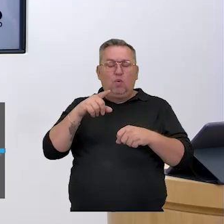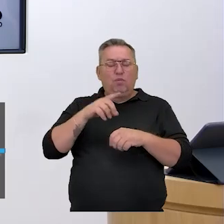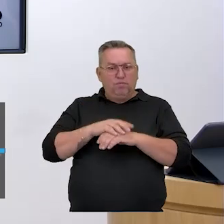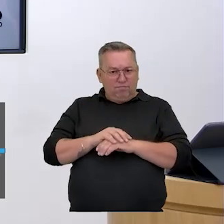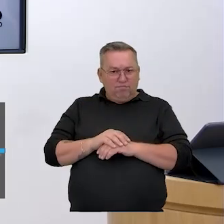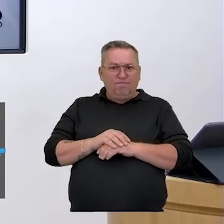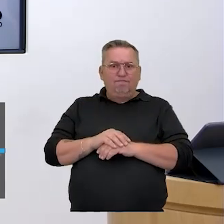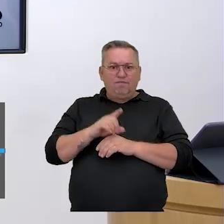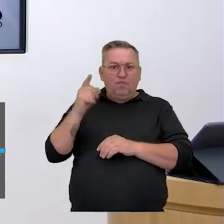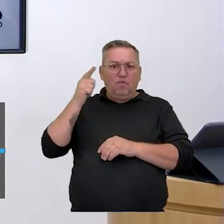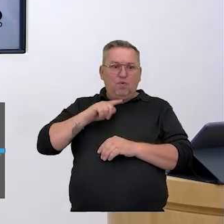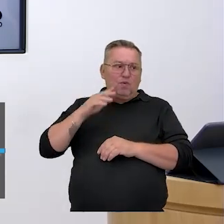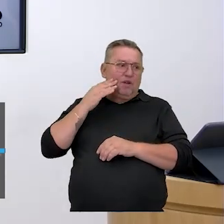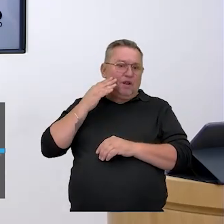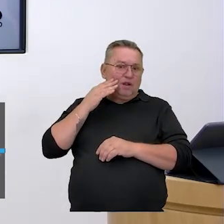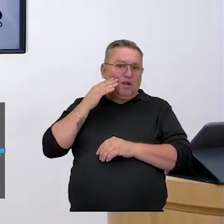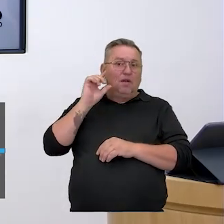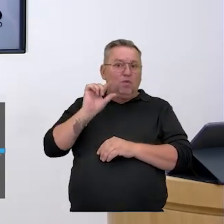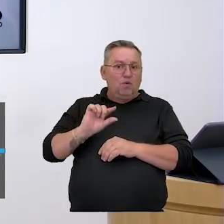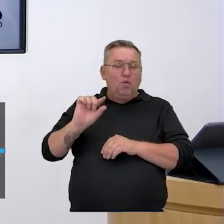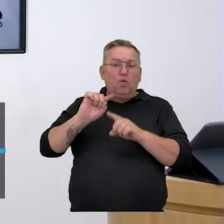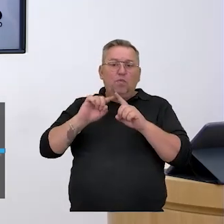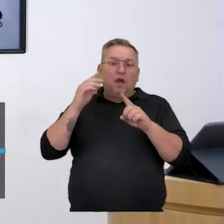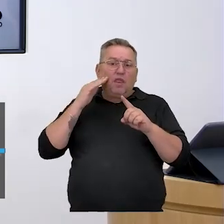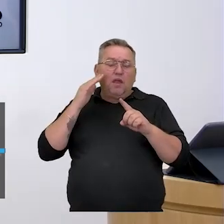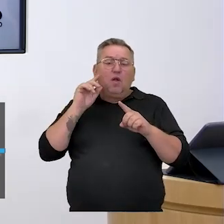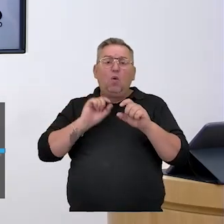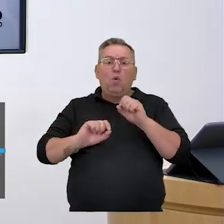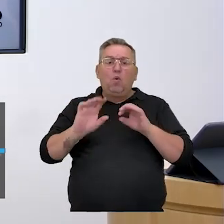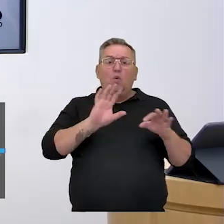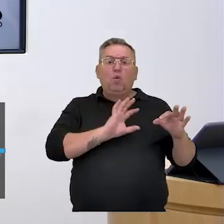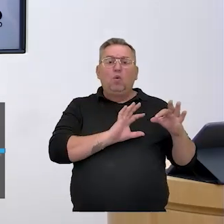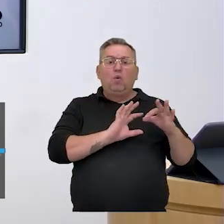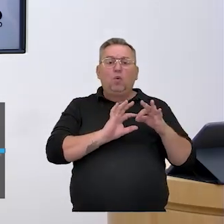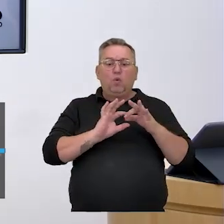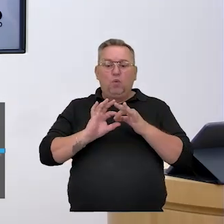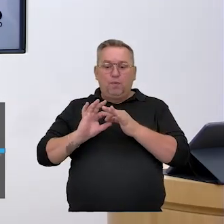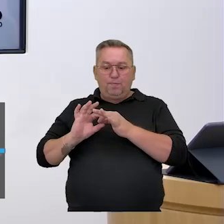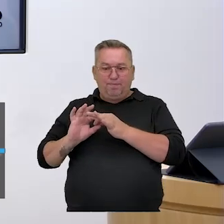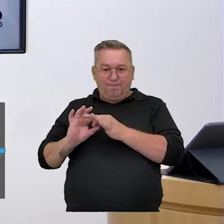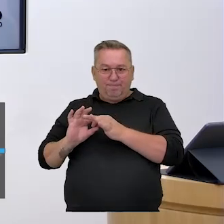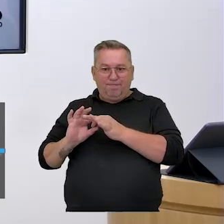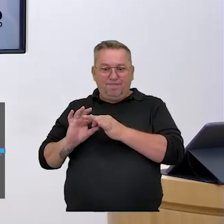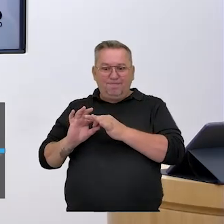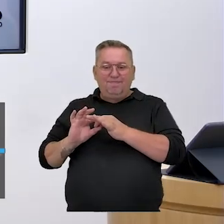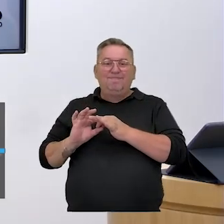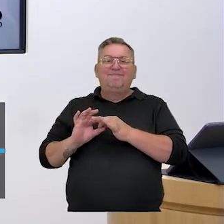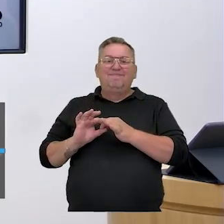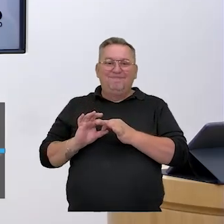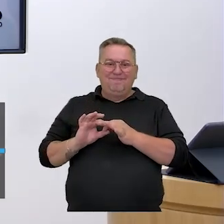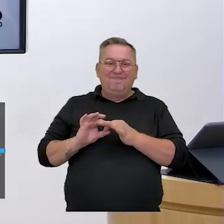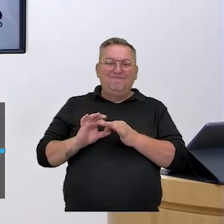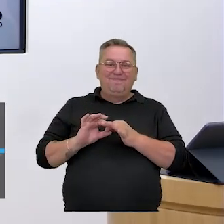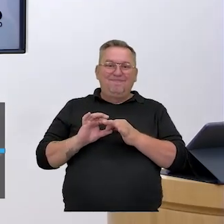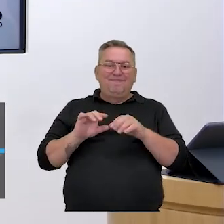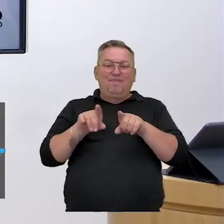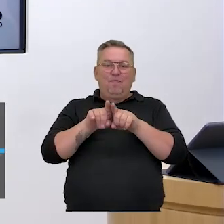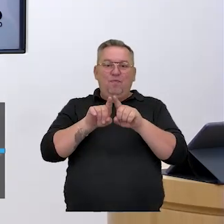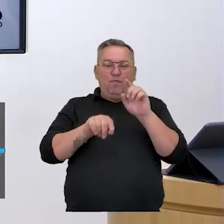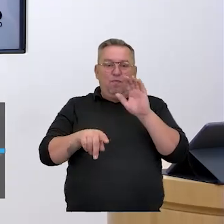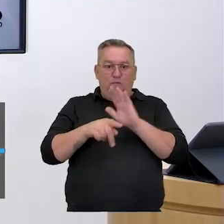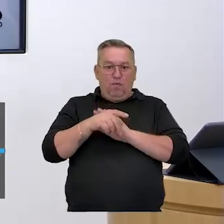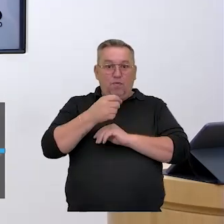Então, vocês vão entendendo aos poucos, mas vocês têm que entender o contexto. O importante é vocês entenderem o contexto